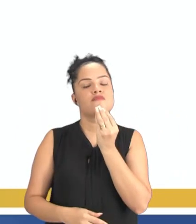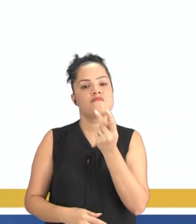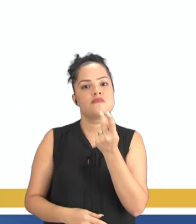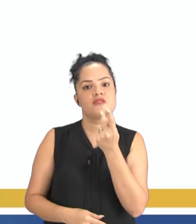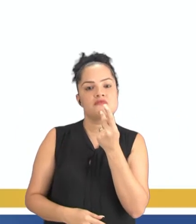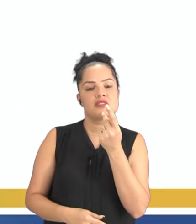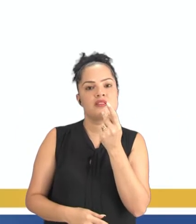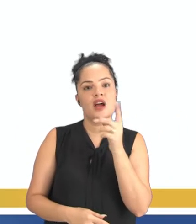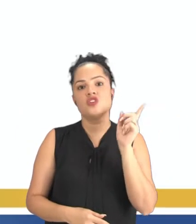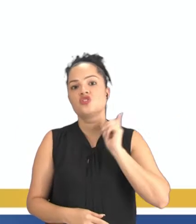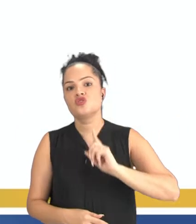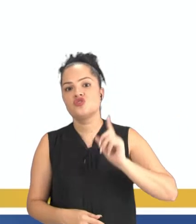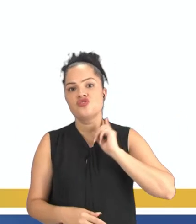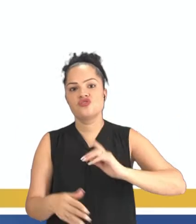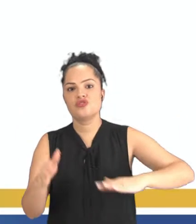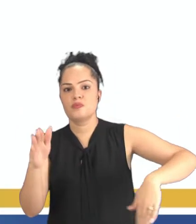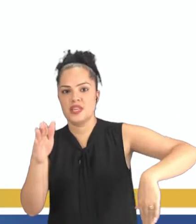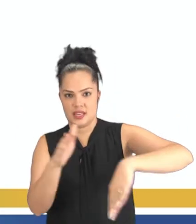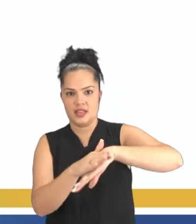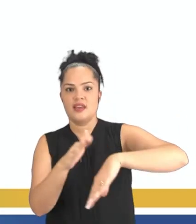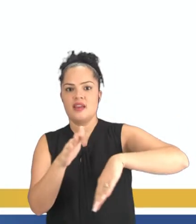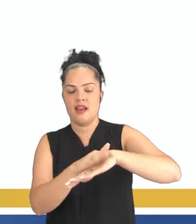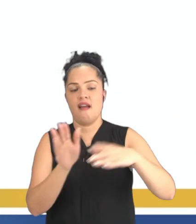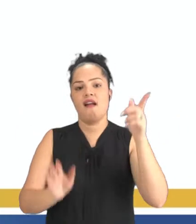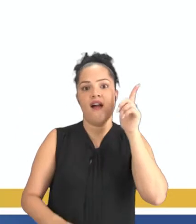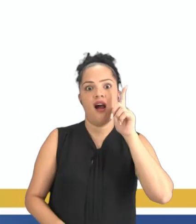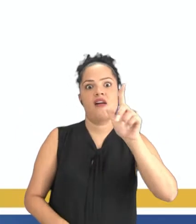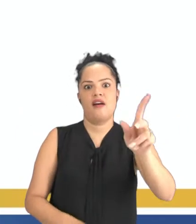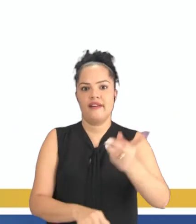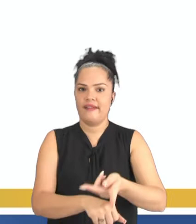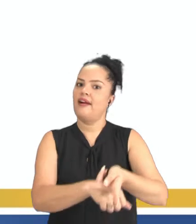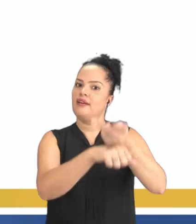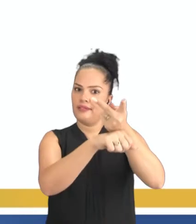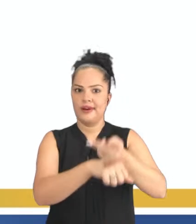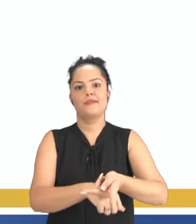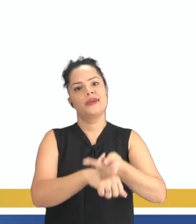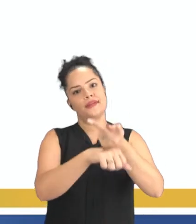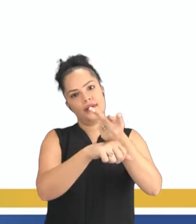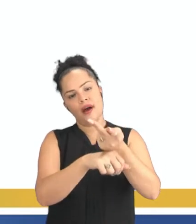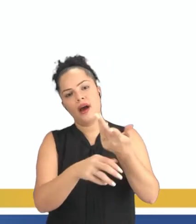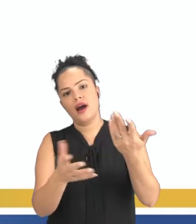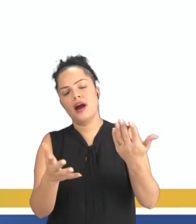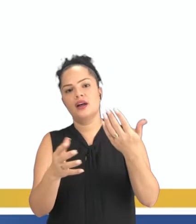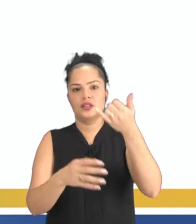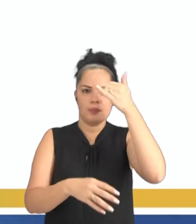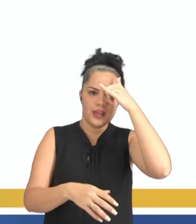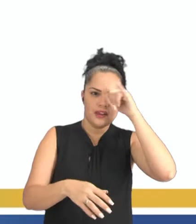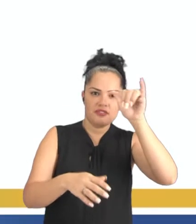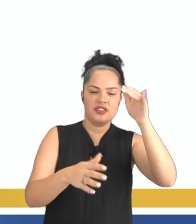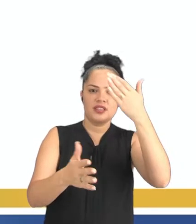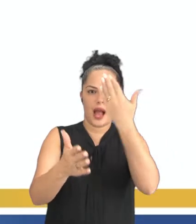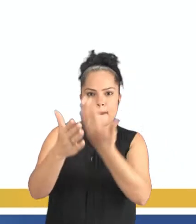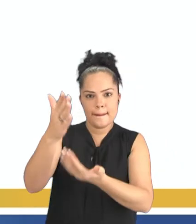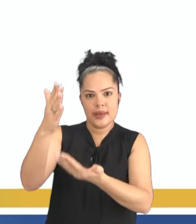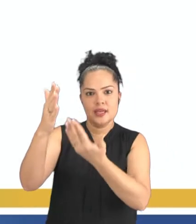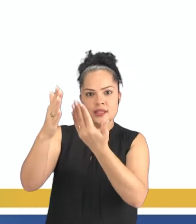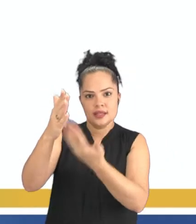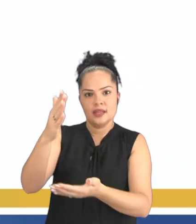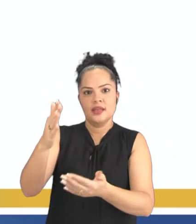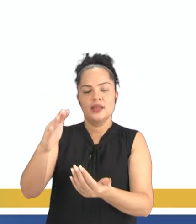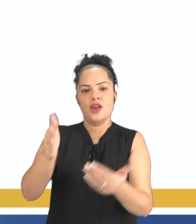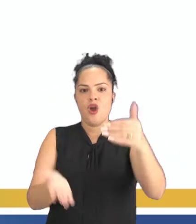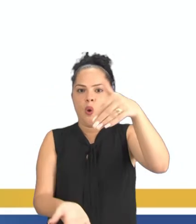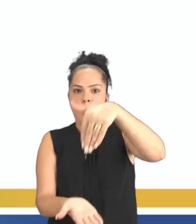determinado time vencer o campeonato, qual é a probabilidade de um outro time escapar do rebaixamento. Então, tudo isso aí envolve